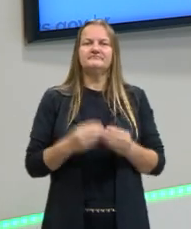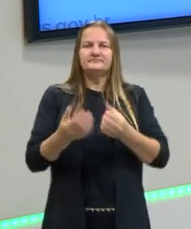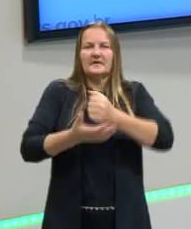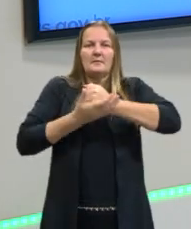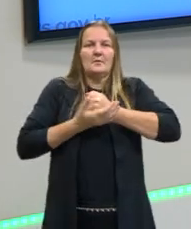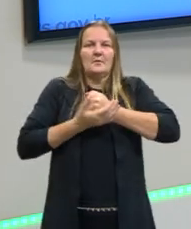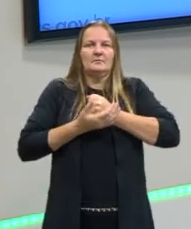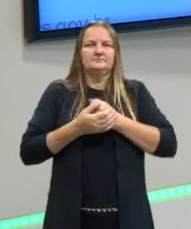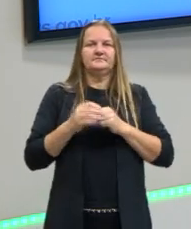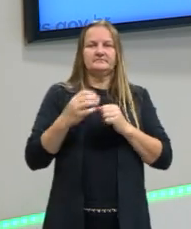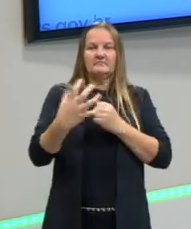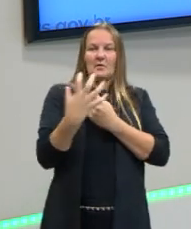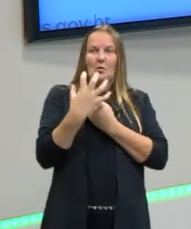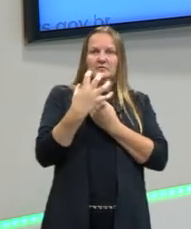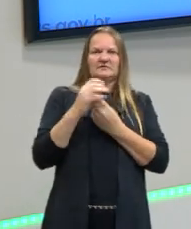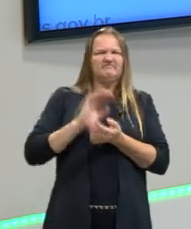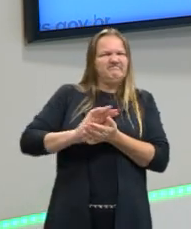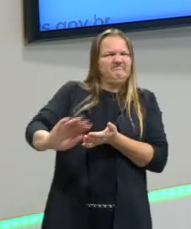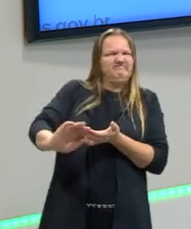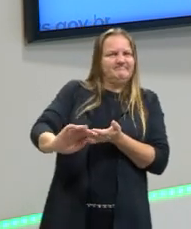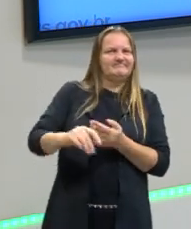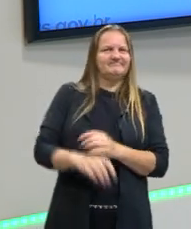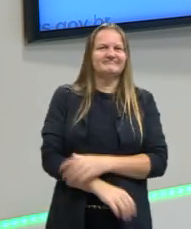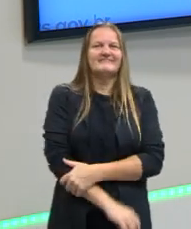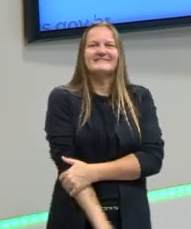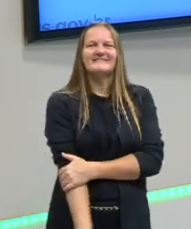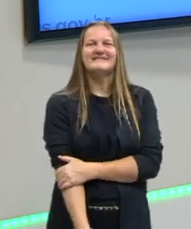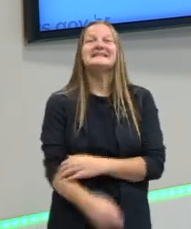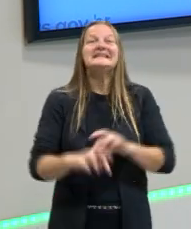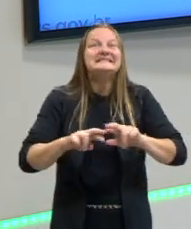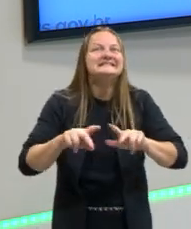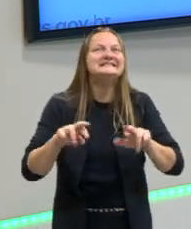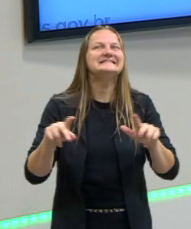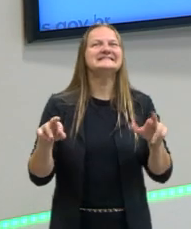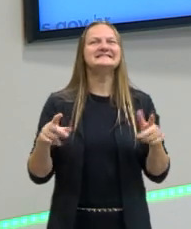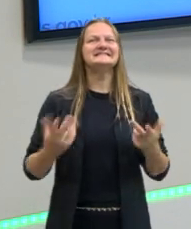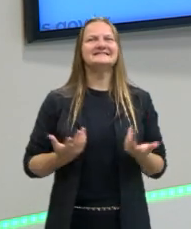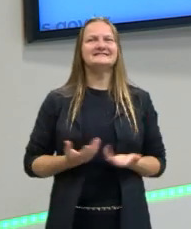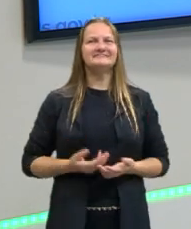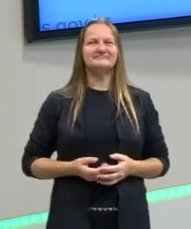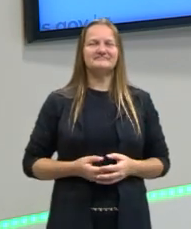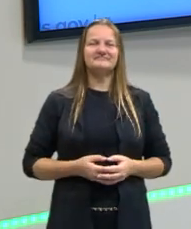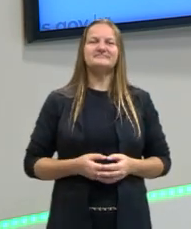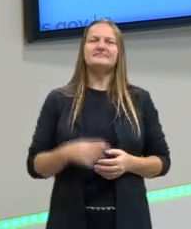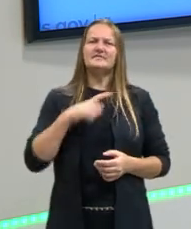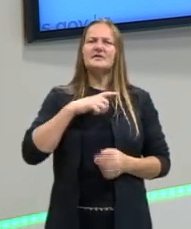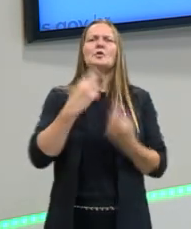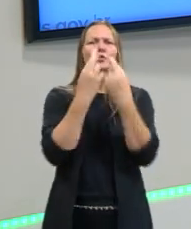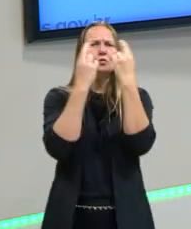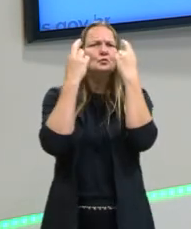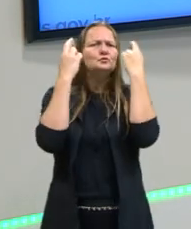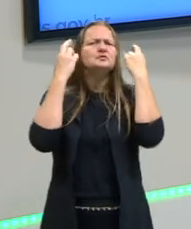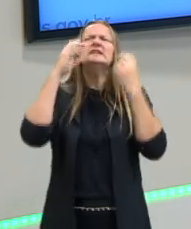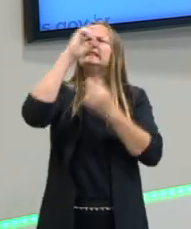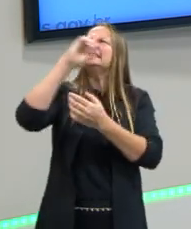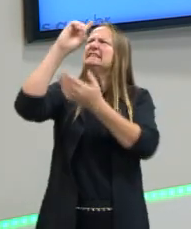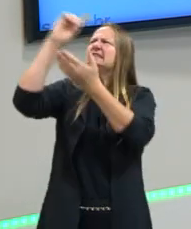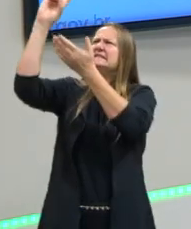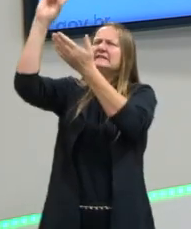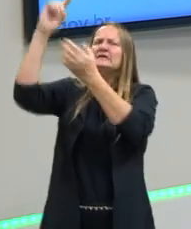ela é boa se ela for contra mim aí ela não é mais tão boa não me interessa a ler os deuses a